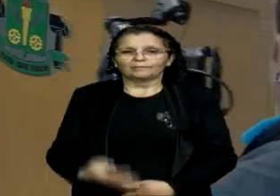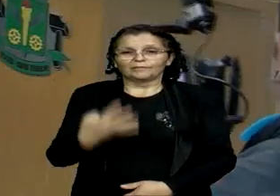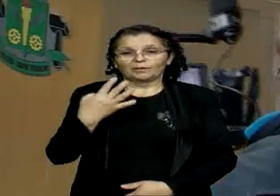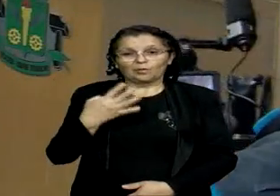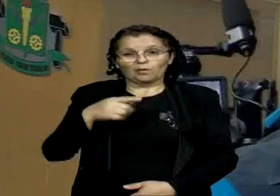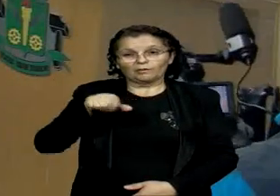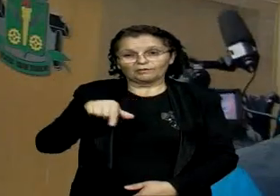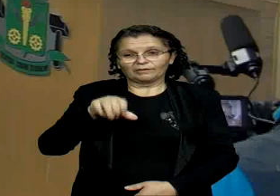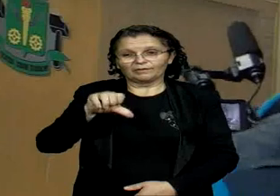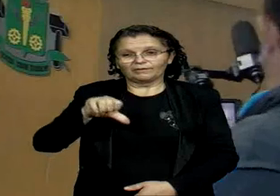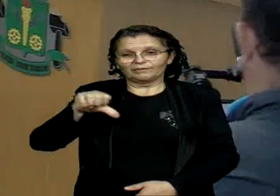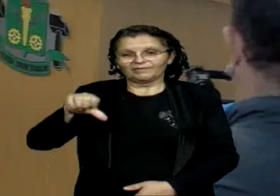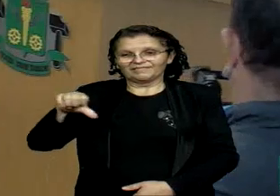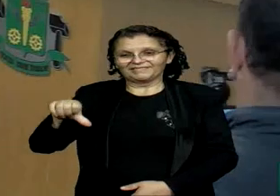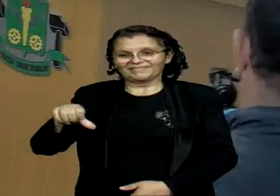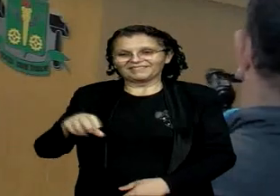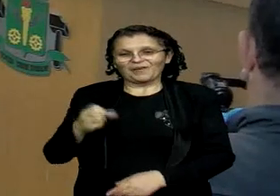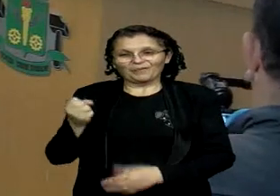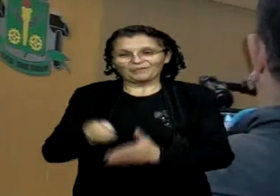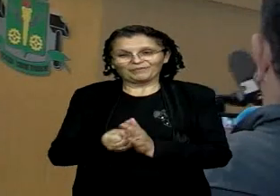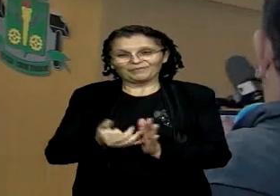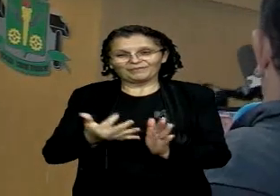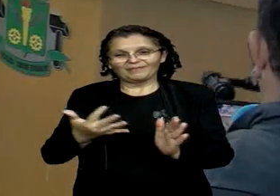4,99, contando.